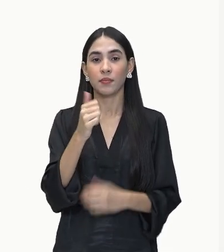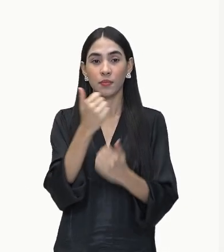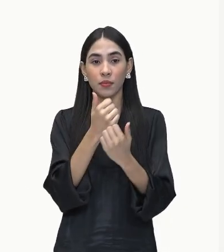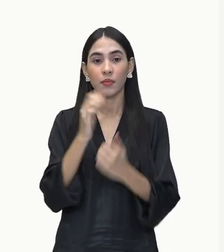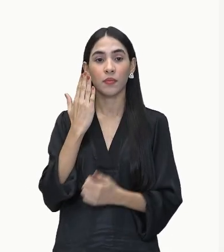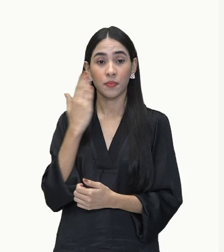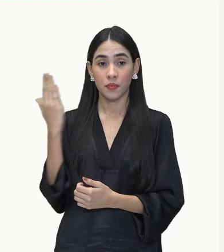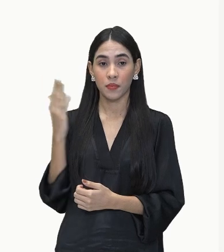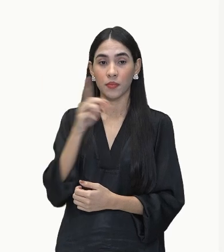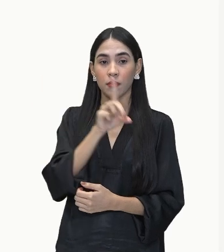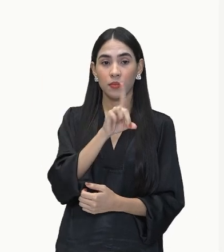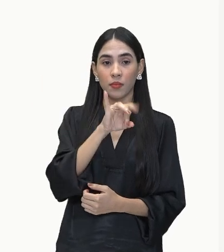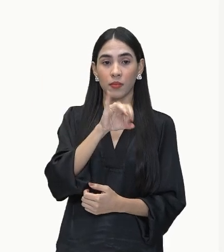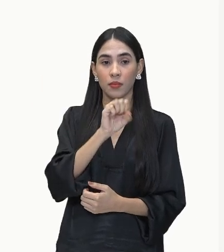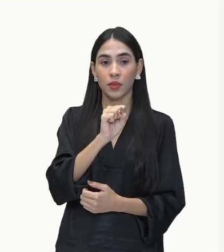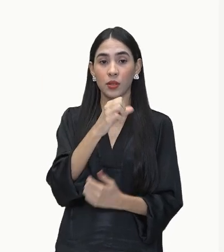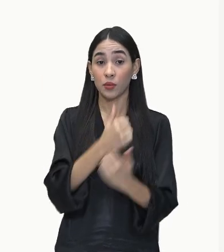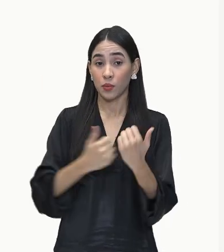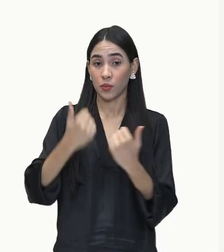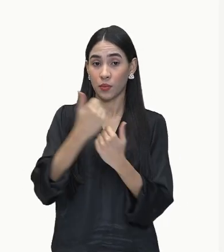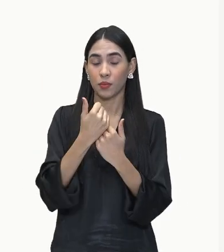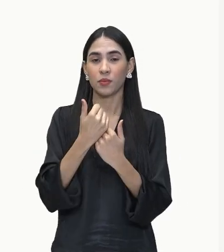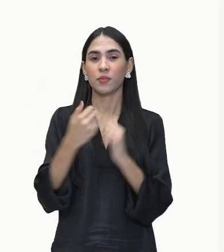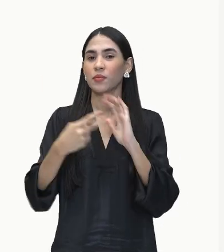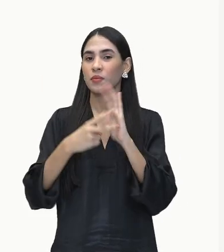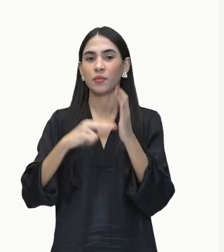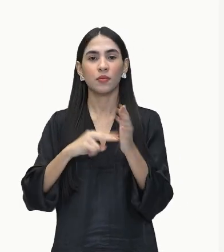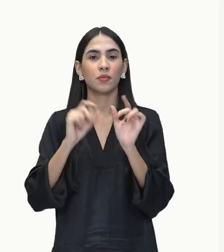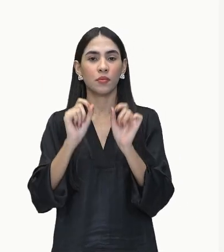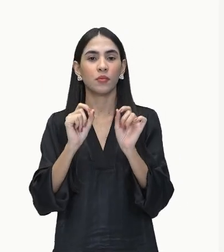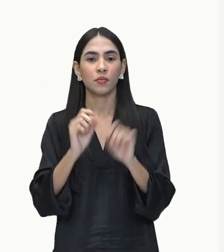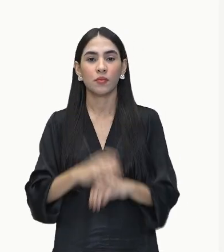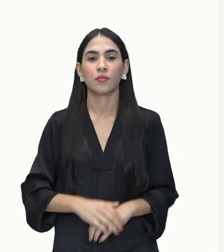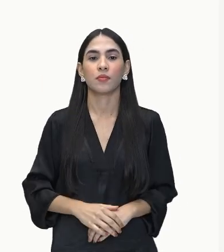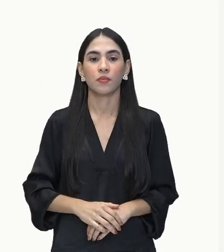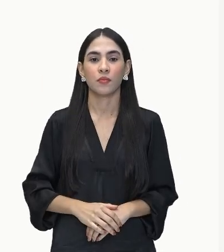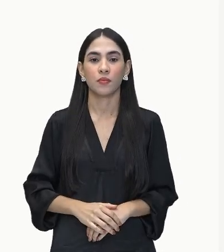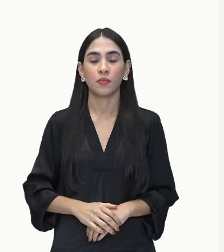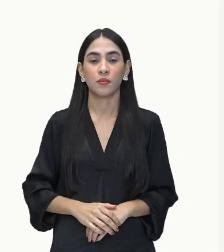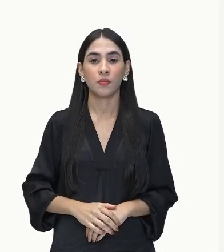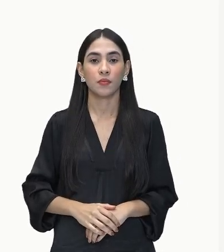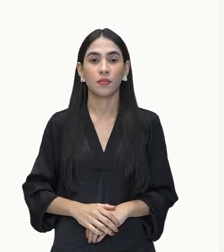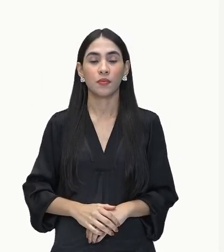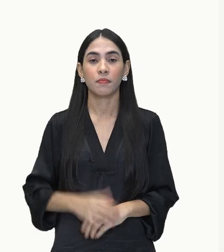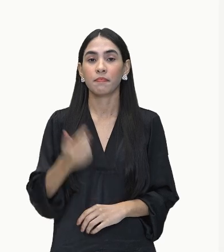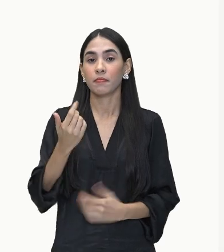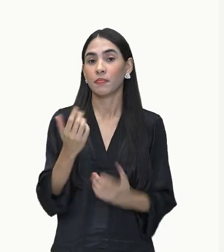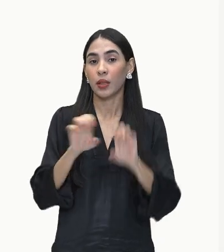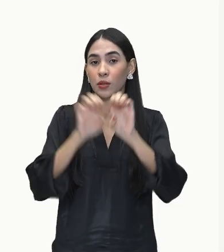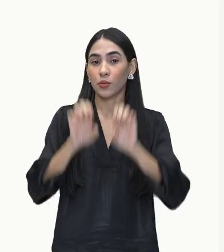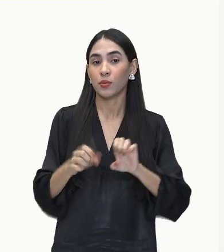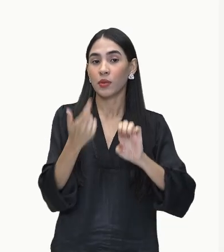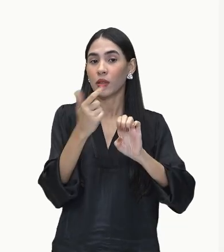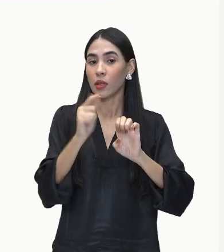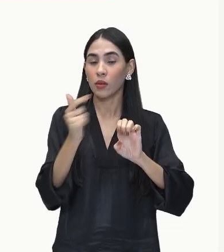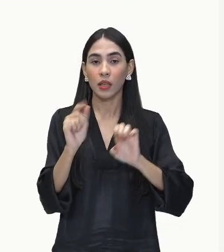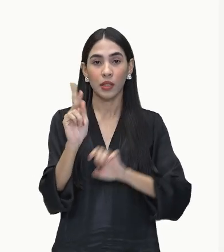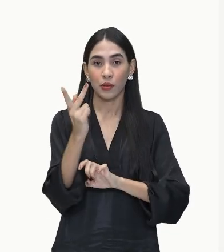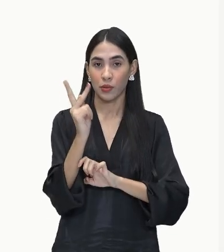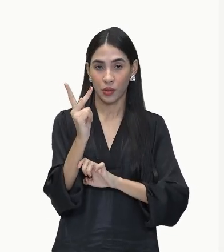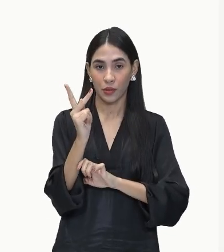dissubstituída. O que é a amida dissubstituída? É aquela que não apresenta